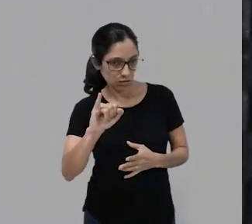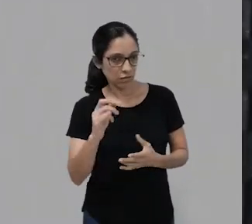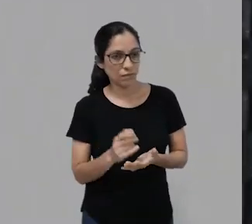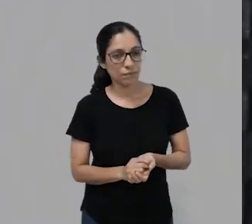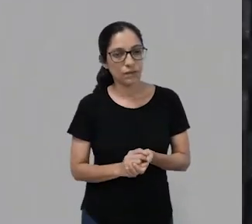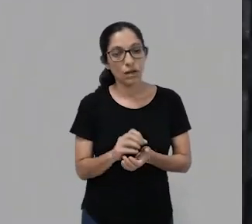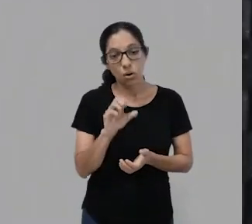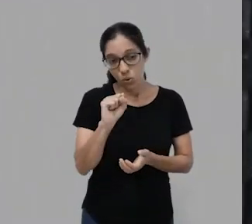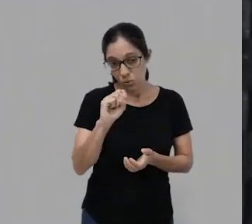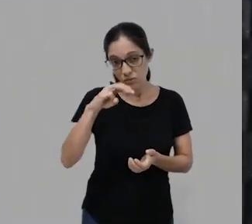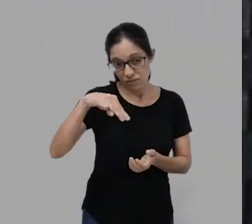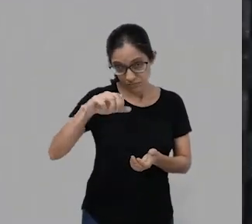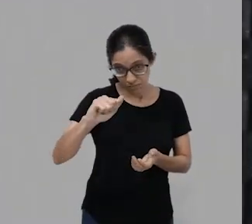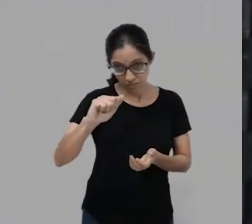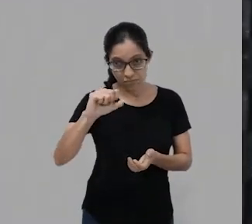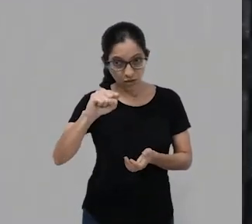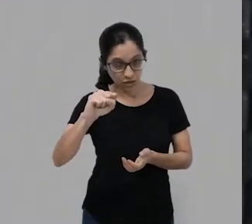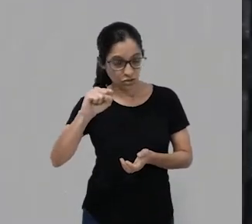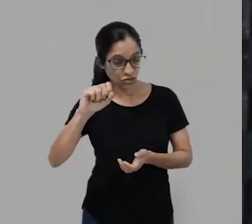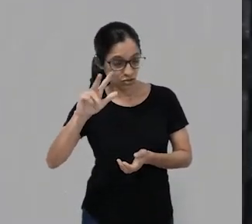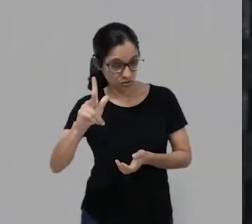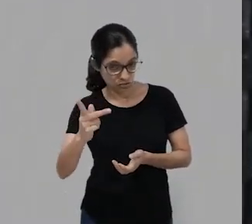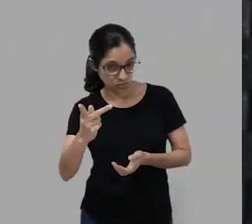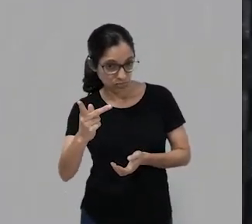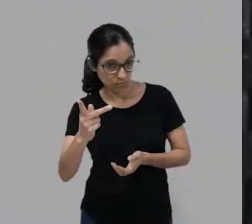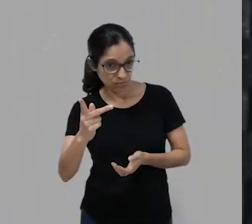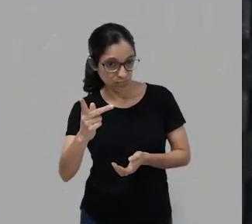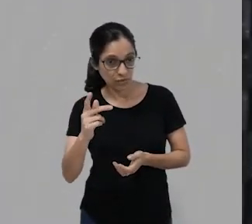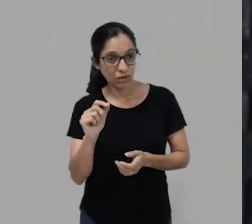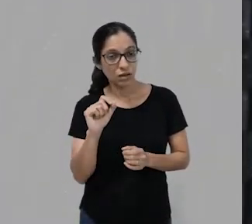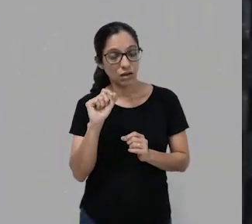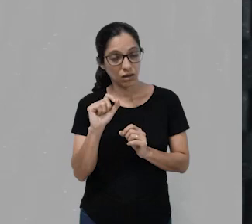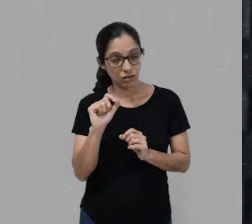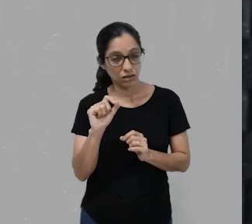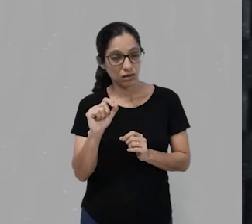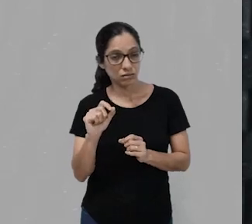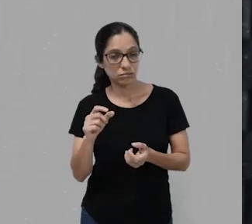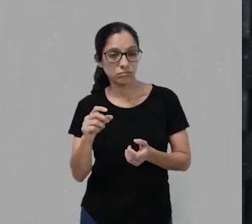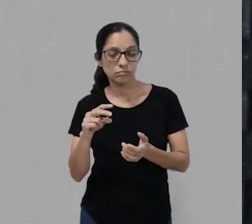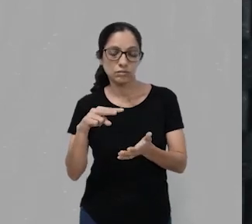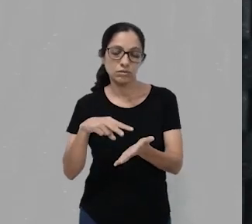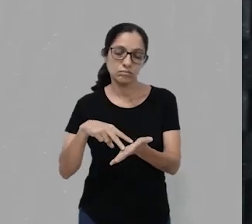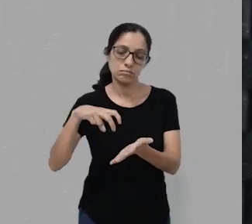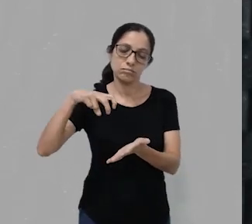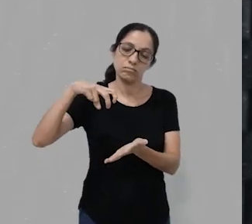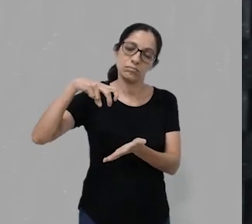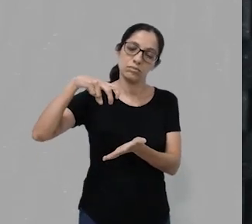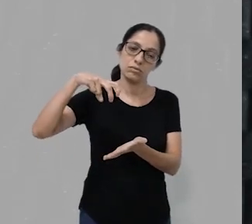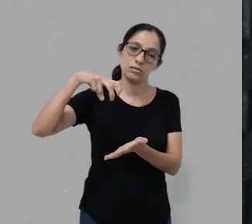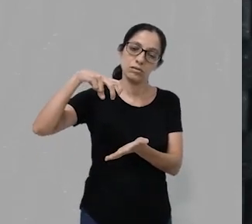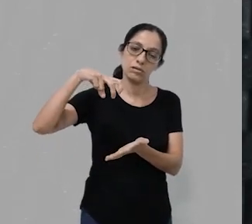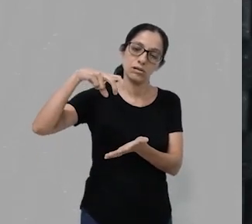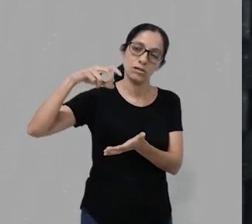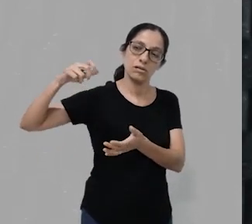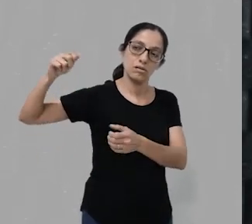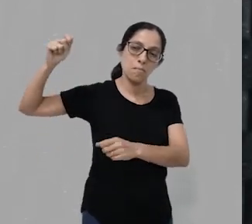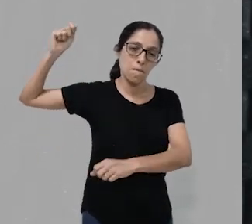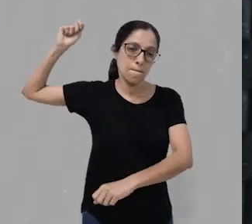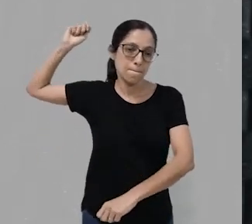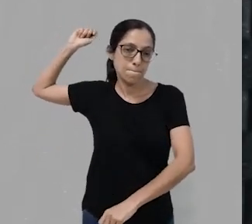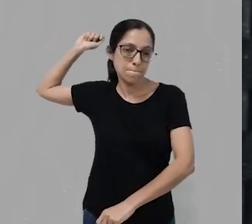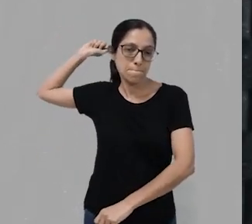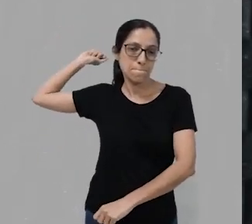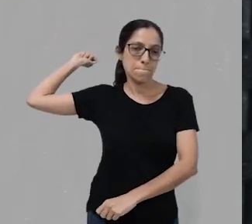um salto, como se estivesse realizando aquele saque. Então tá aqui, ó, ele tá pulando, ele vai golpear essa